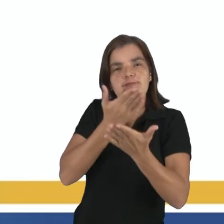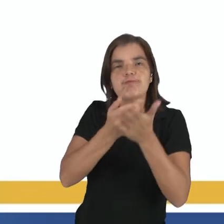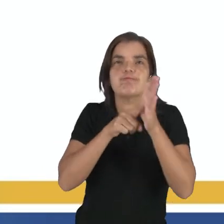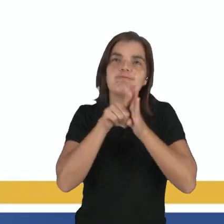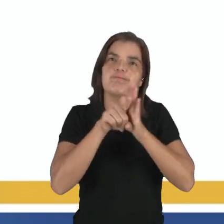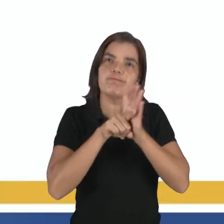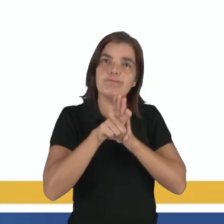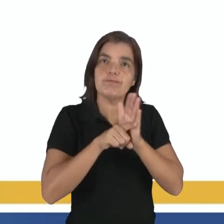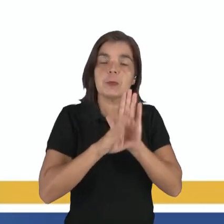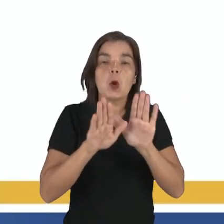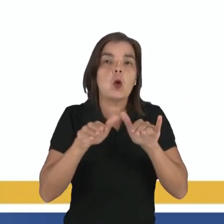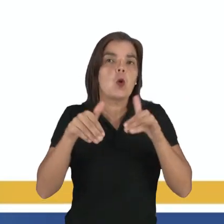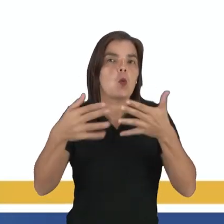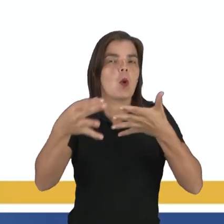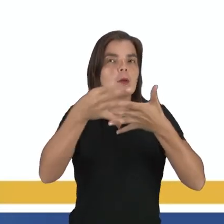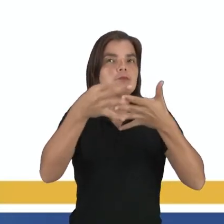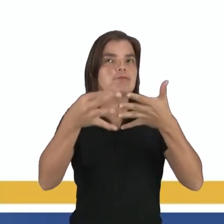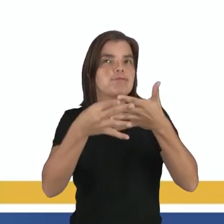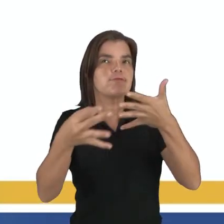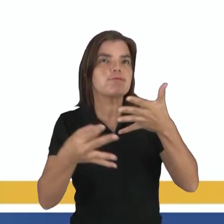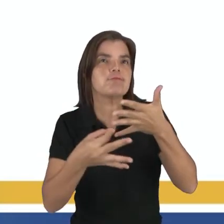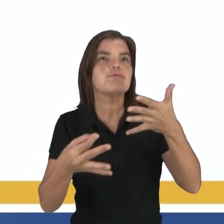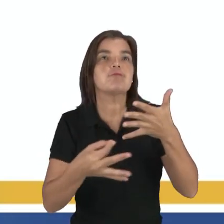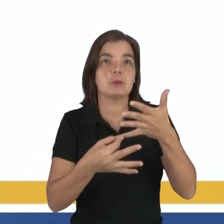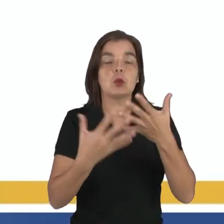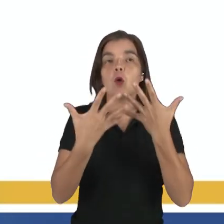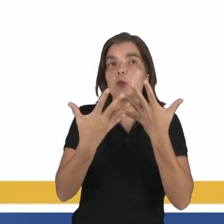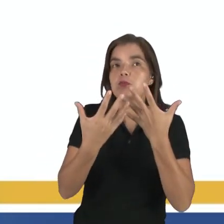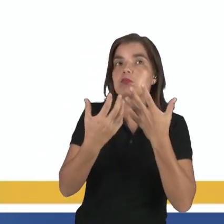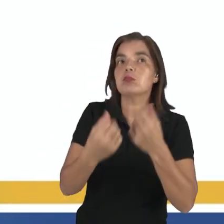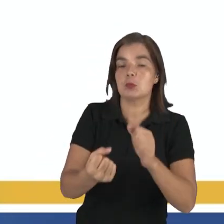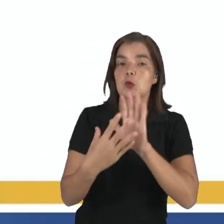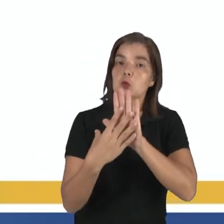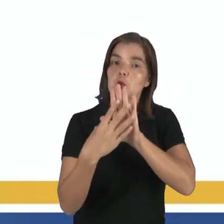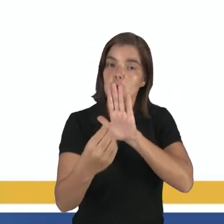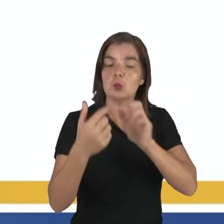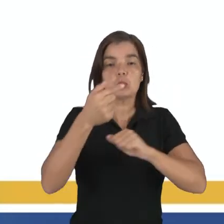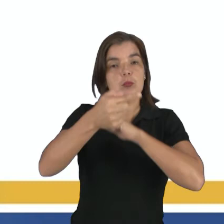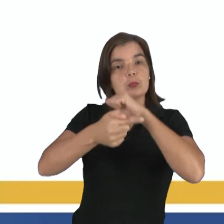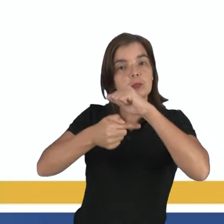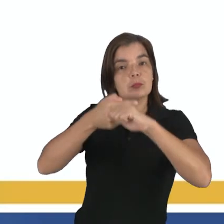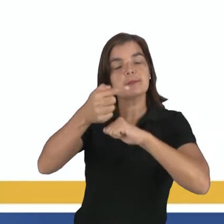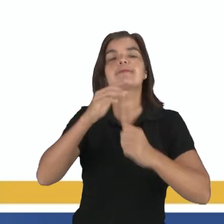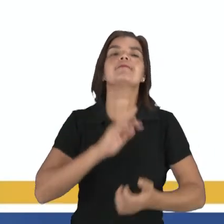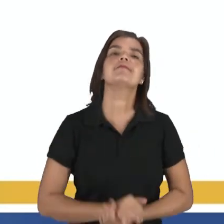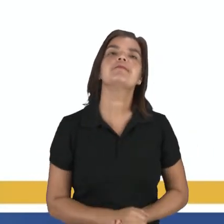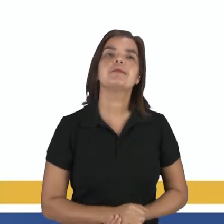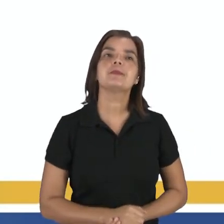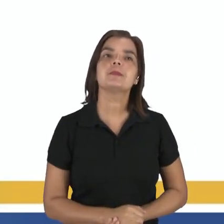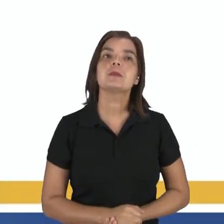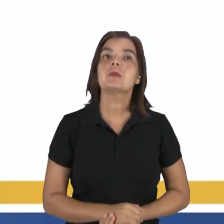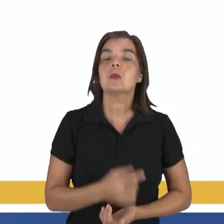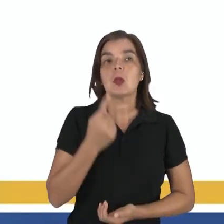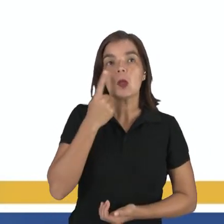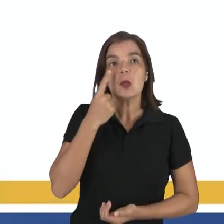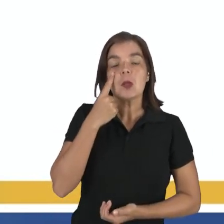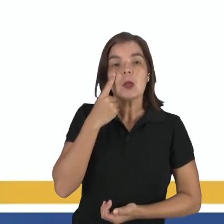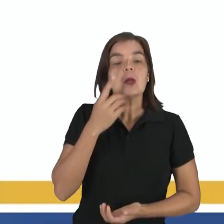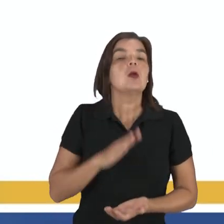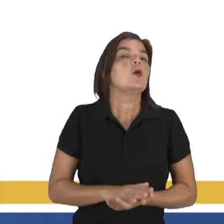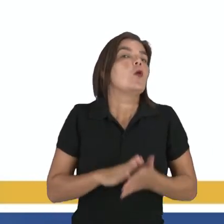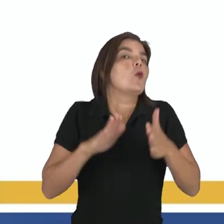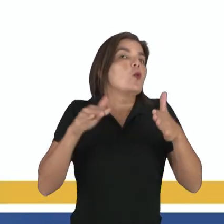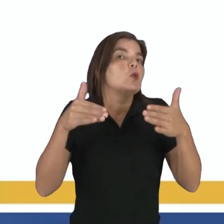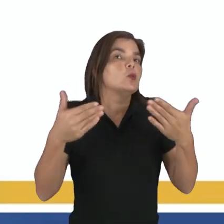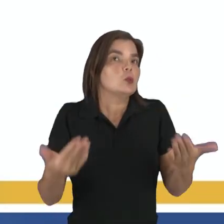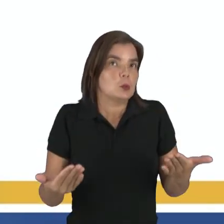falta de embasamento científico, quais dos itens a seguir estão de acordo com esse modelo? Então, ele quer que a gente